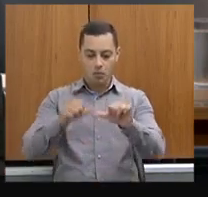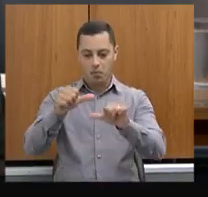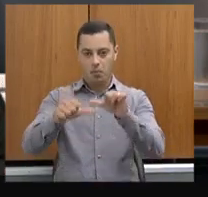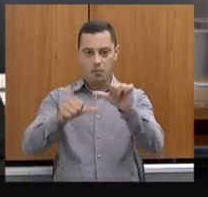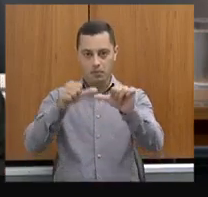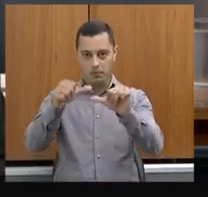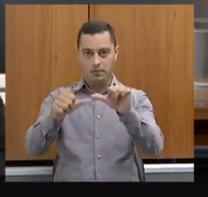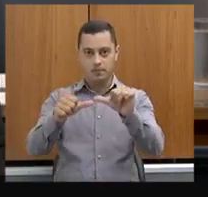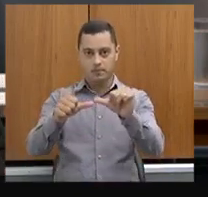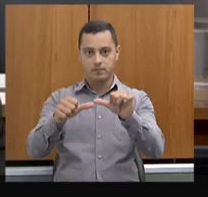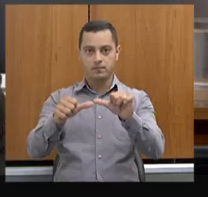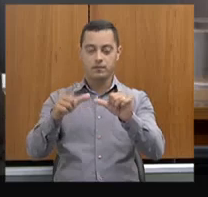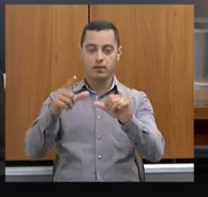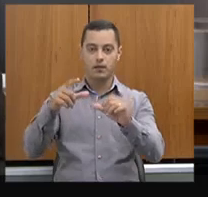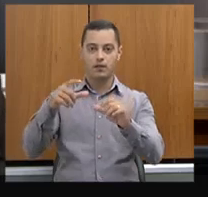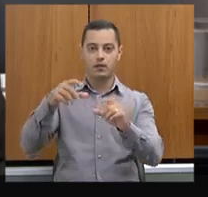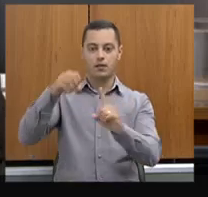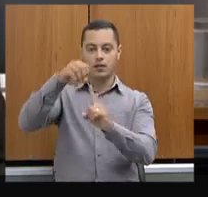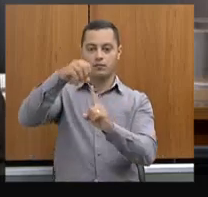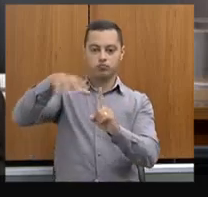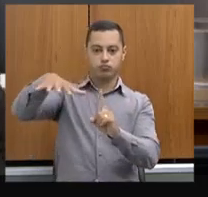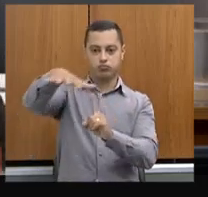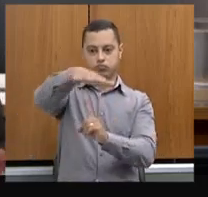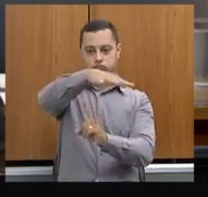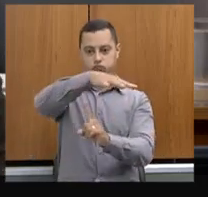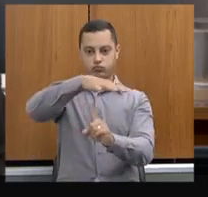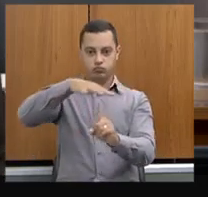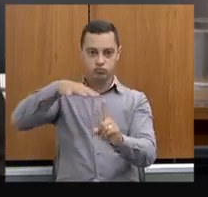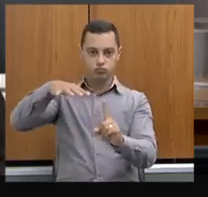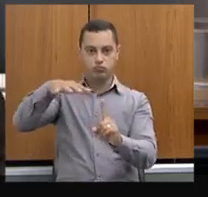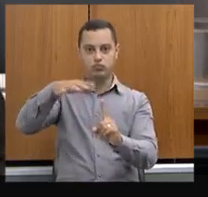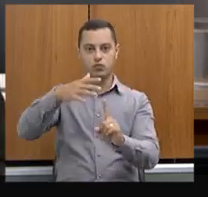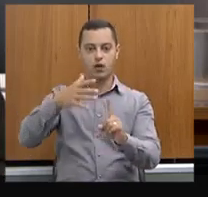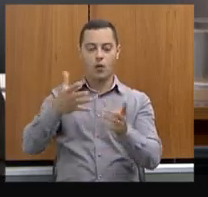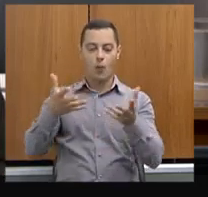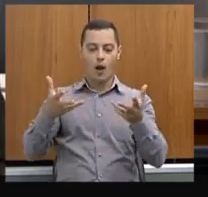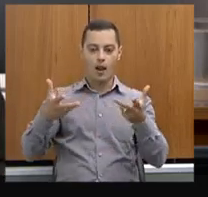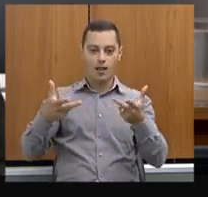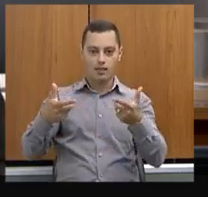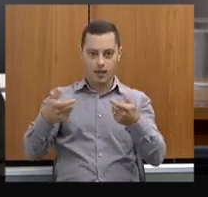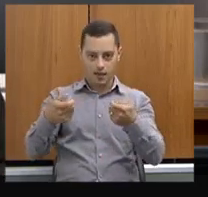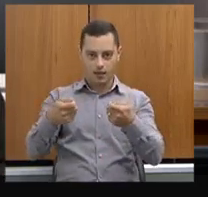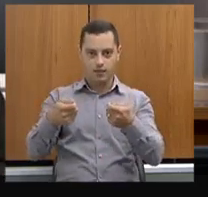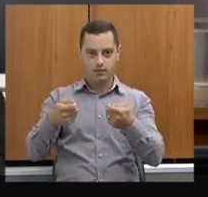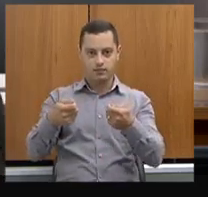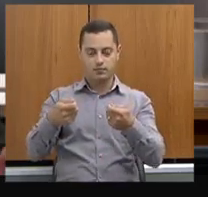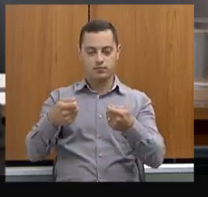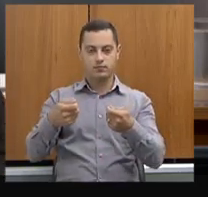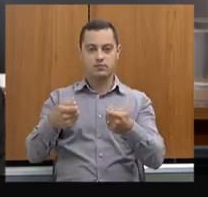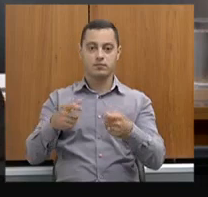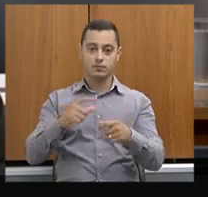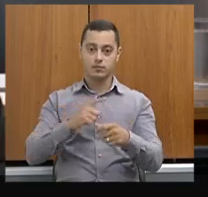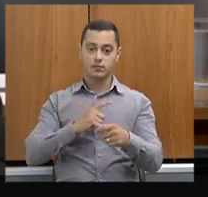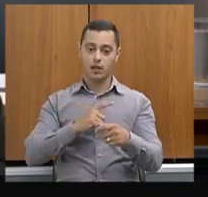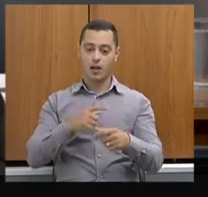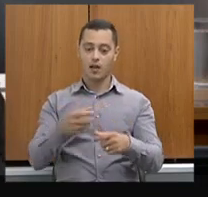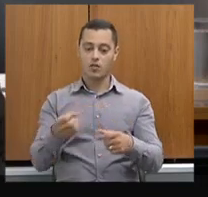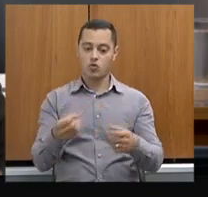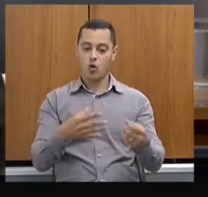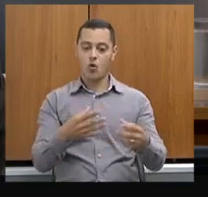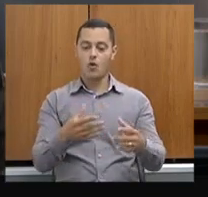com maior qualidade no sinal menos zonas de sombra na comunicação equipamentos modernos mais